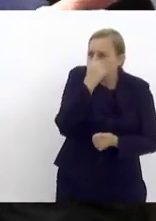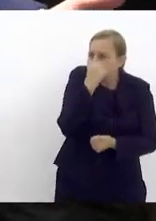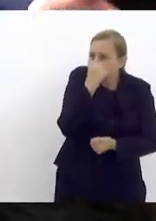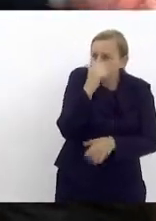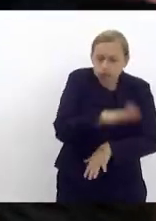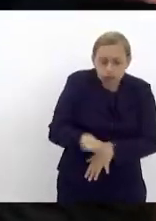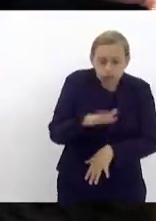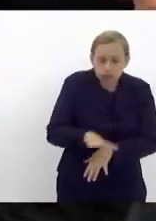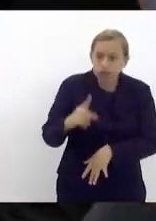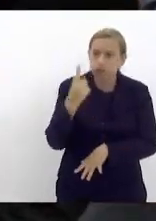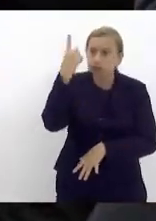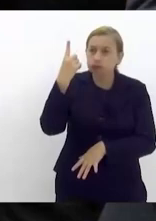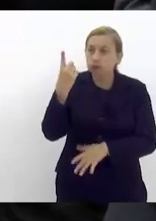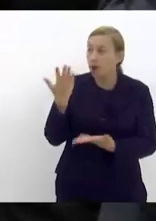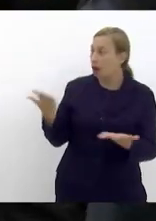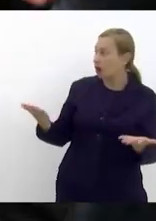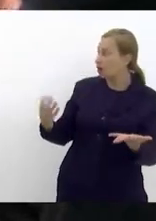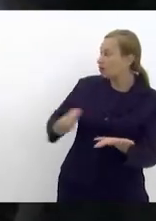Nós estamos vivendo o quê?